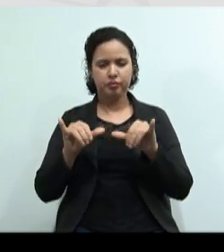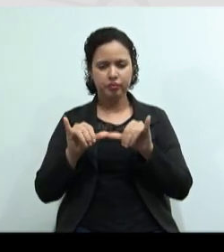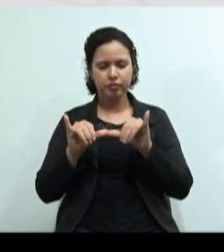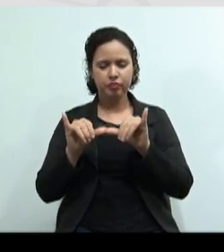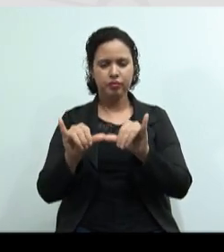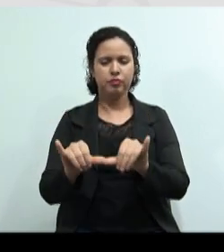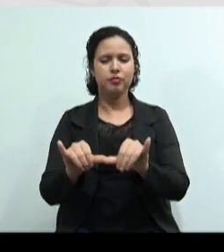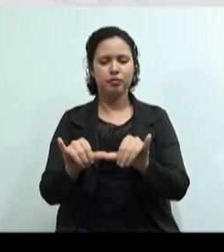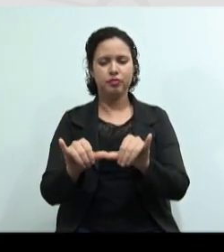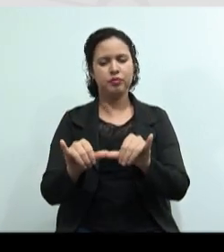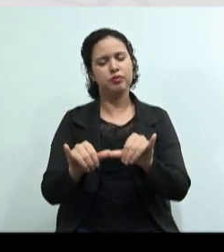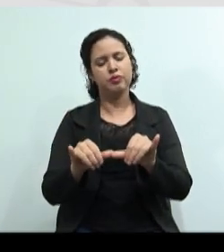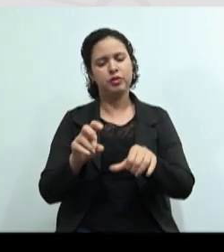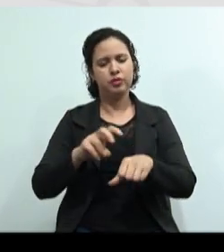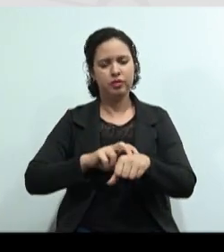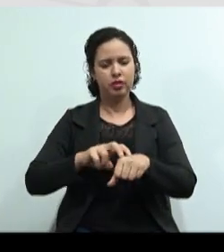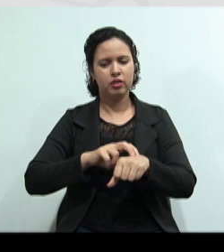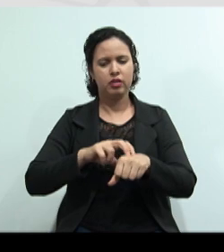comprei primeiro,